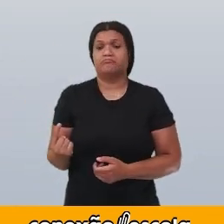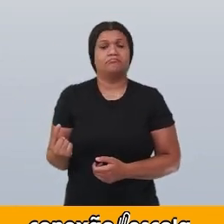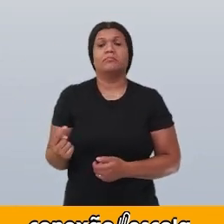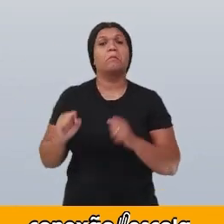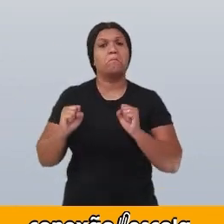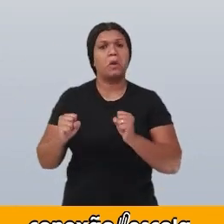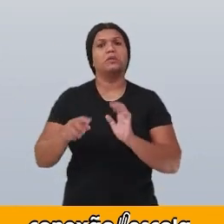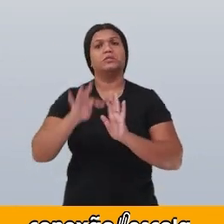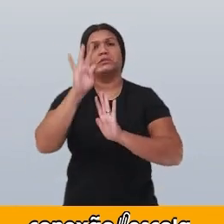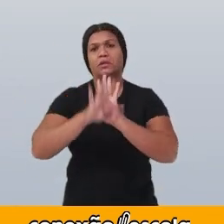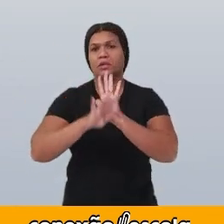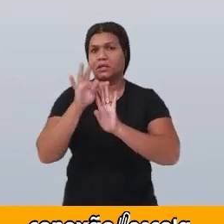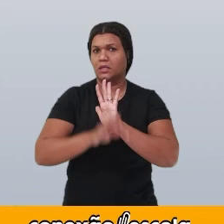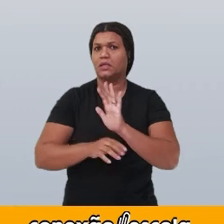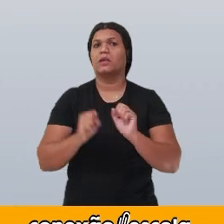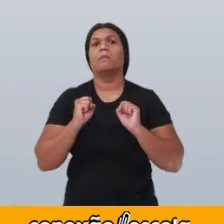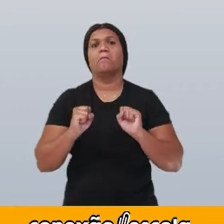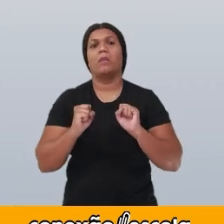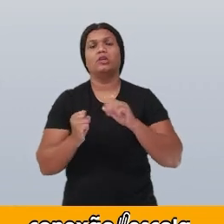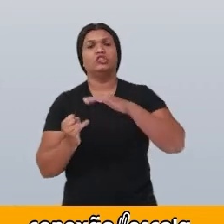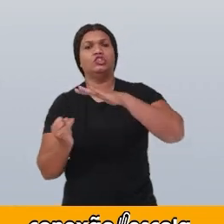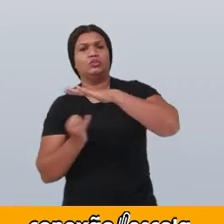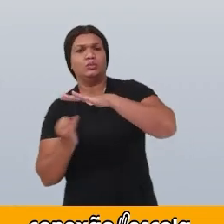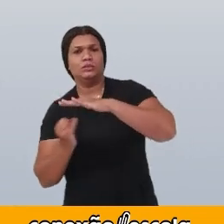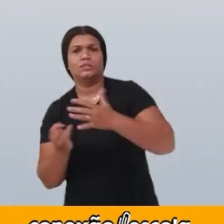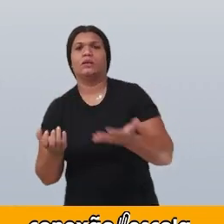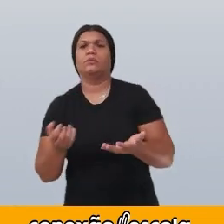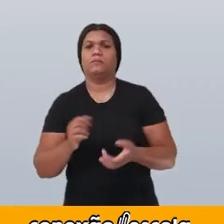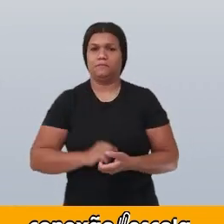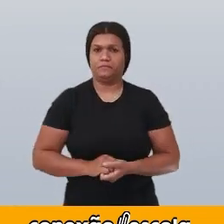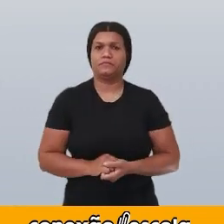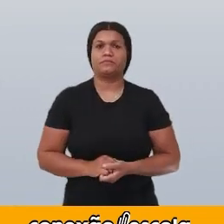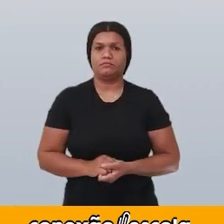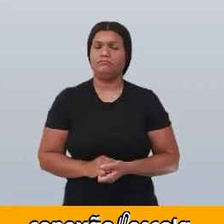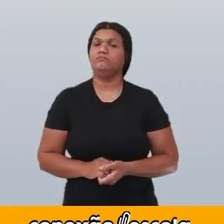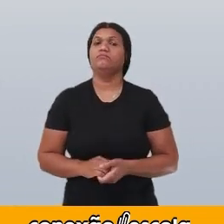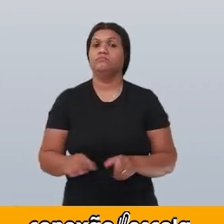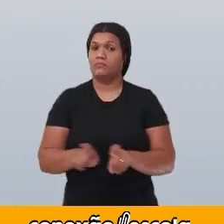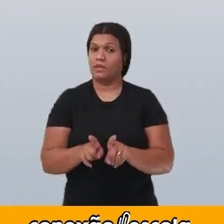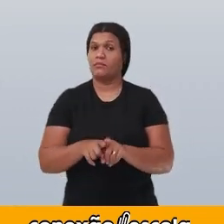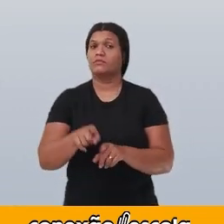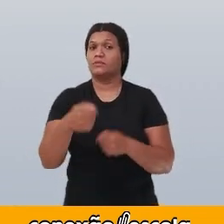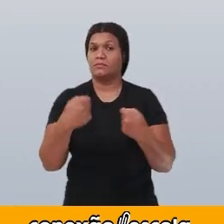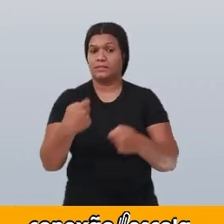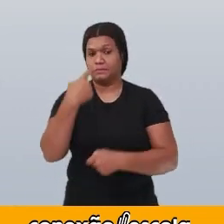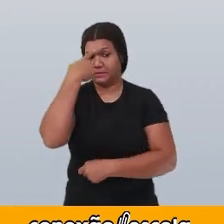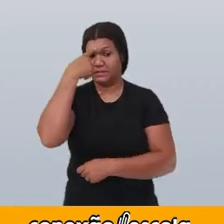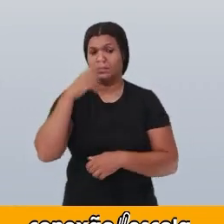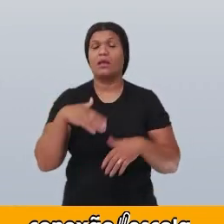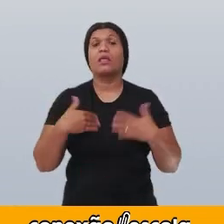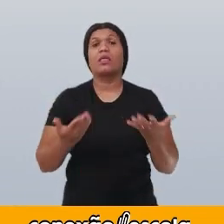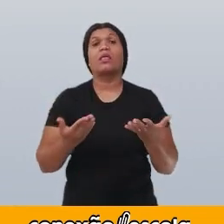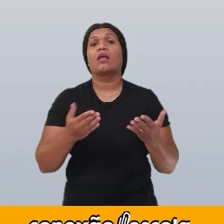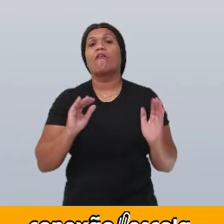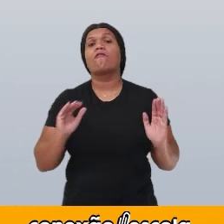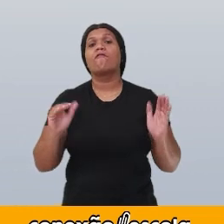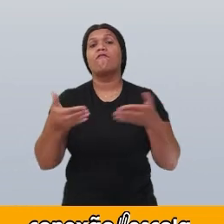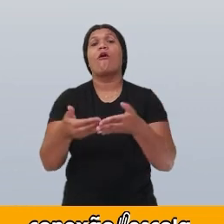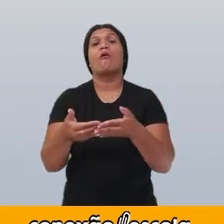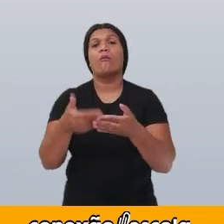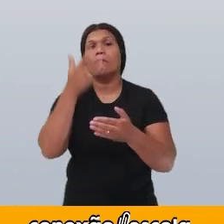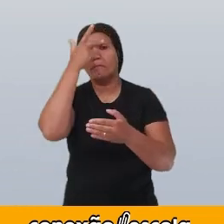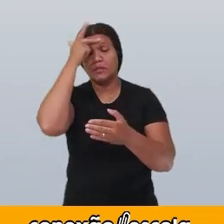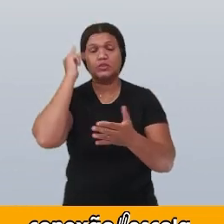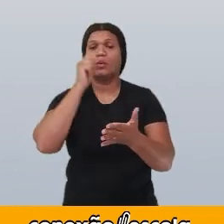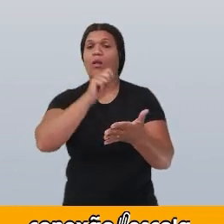um texto, pode ser uma instituição. E é claro, você precisa pensar em quem é o seu público-alvo. Você